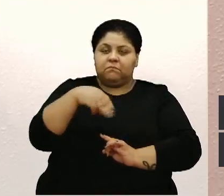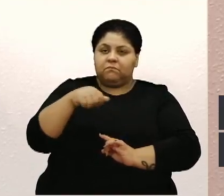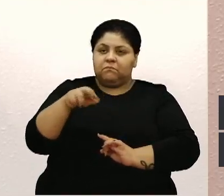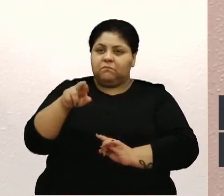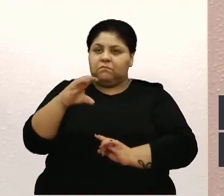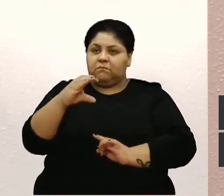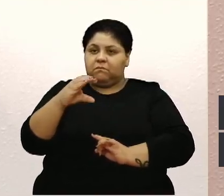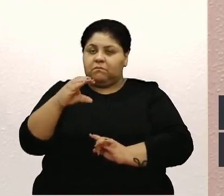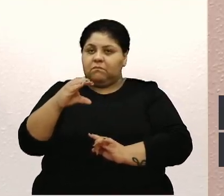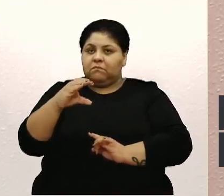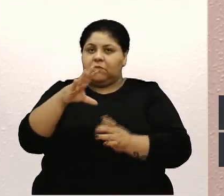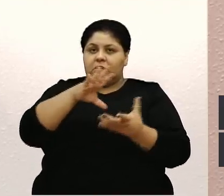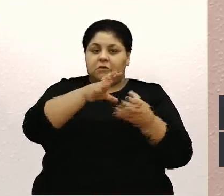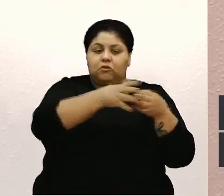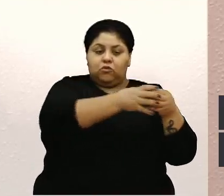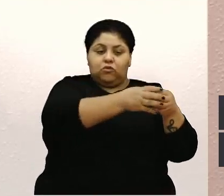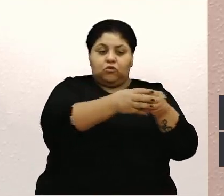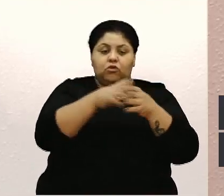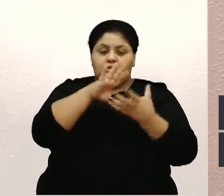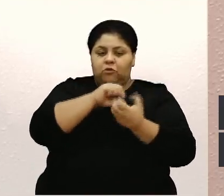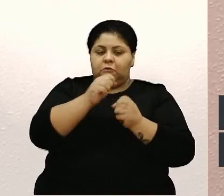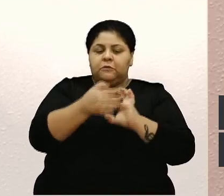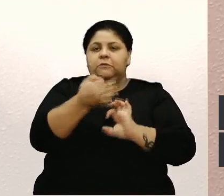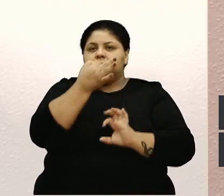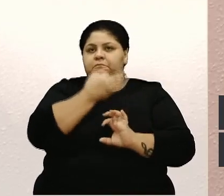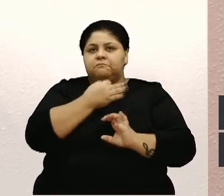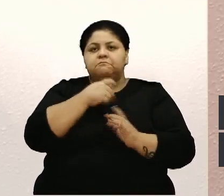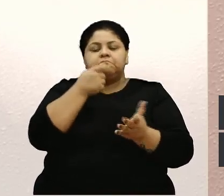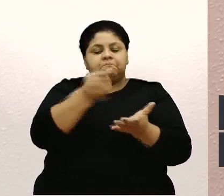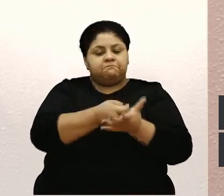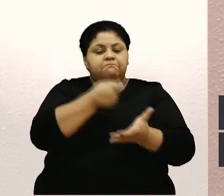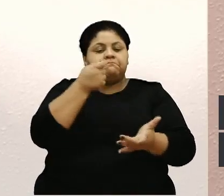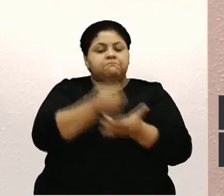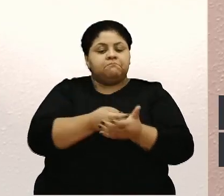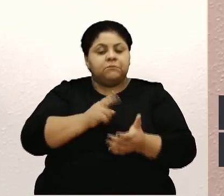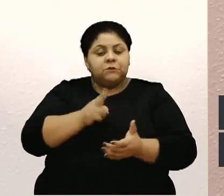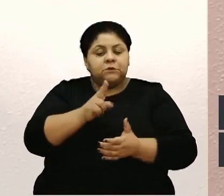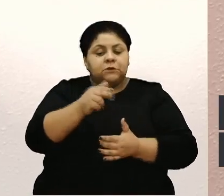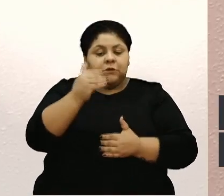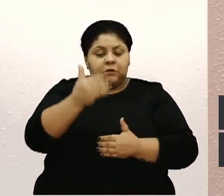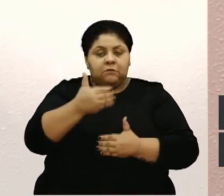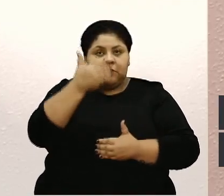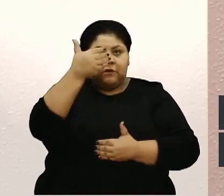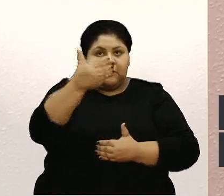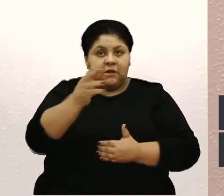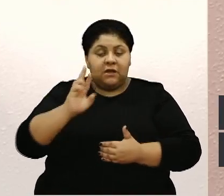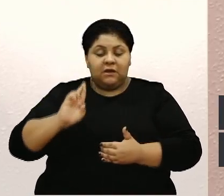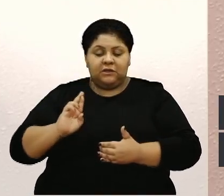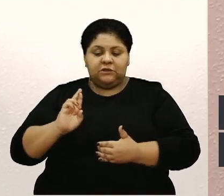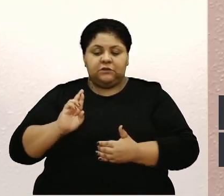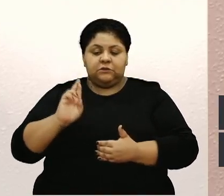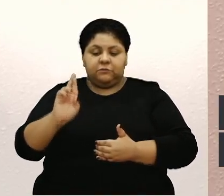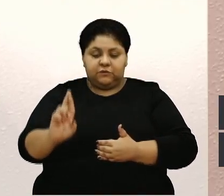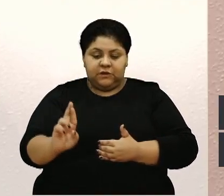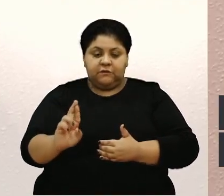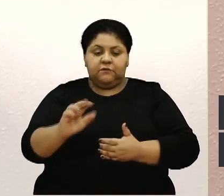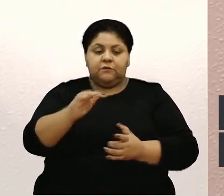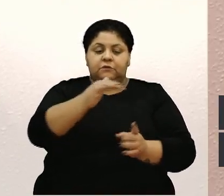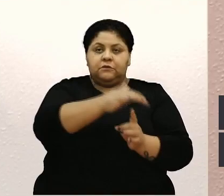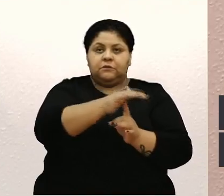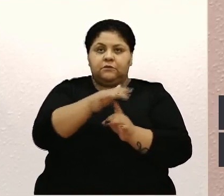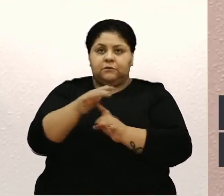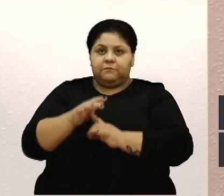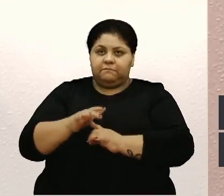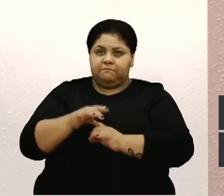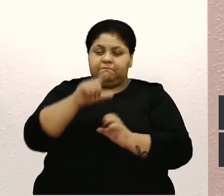do Artesanato Caxiense, é uma batalhadora, está sempre à frente das feiras. A empresa dela é a Artie Gaúcha. Ela tem